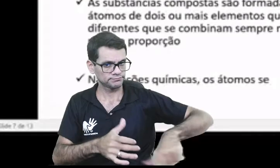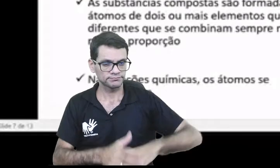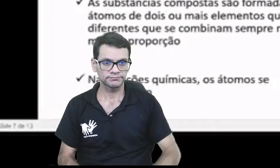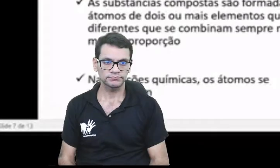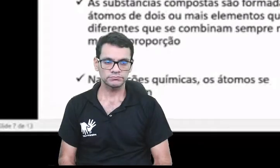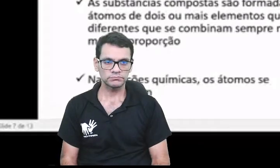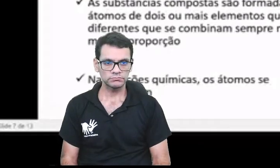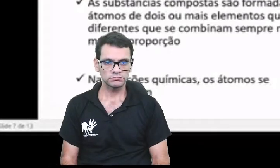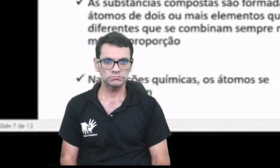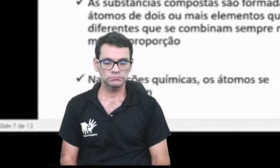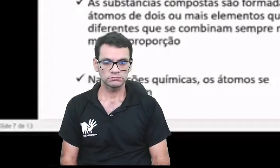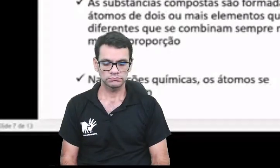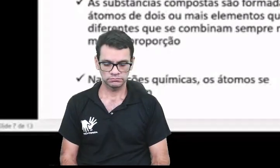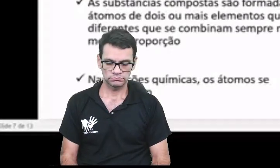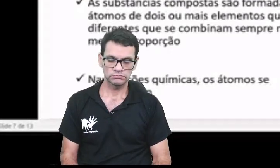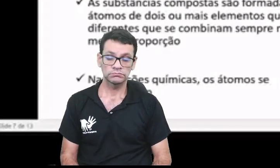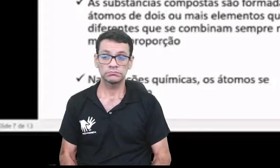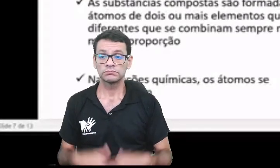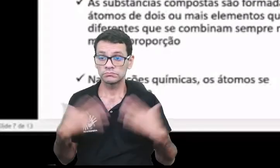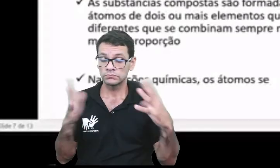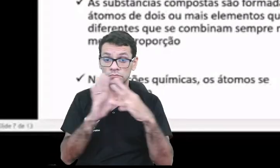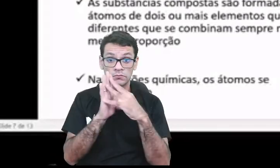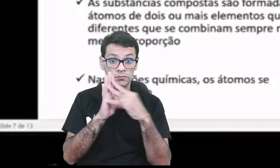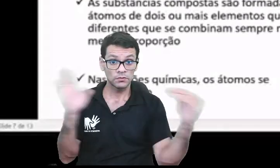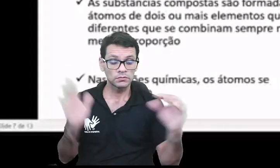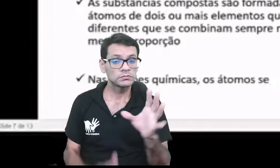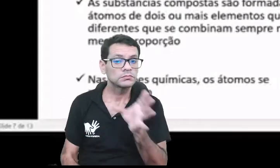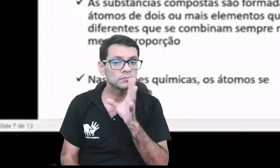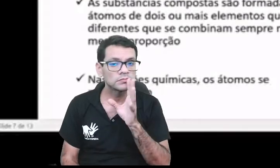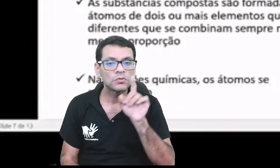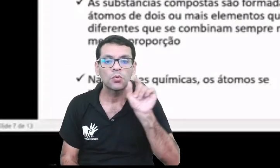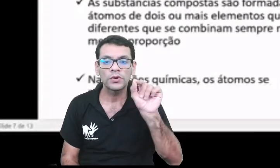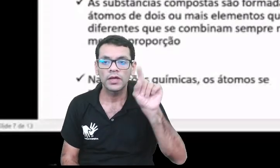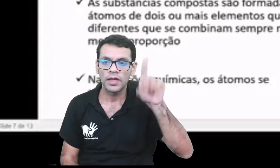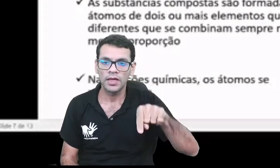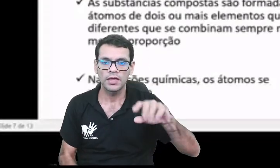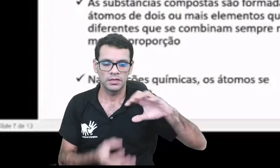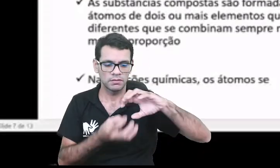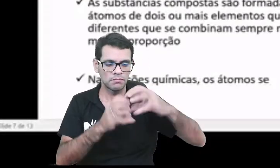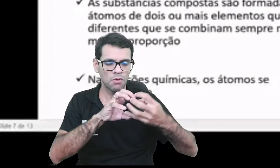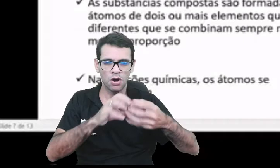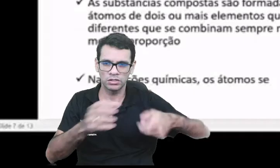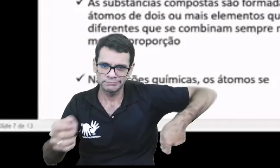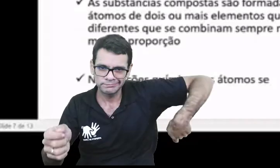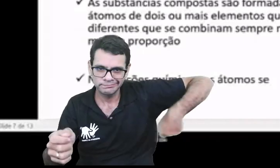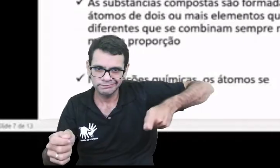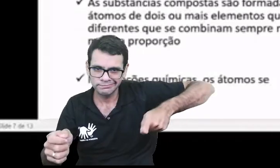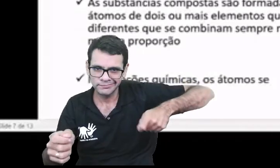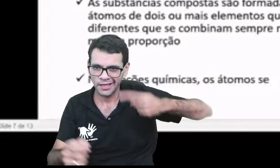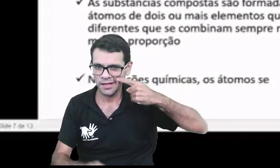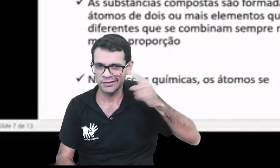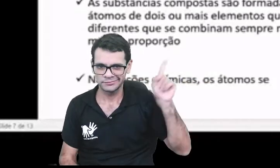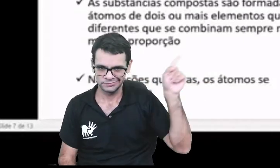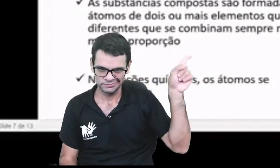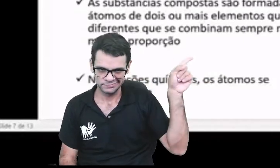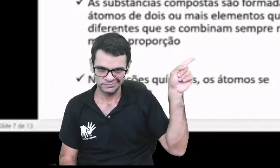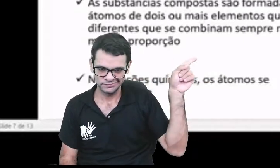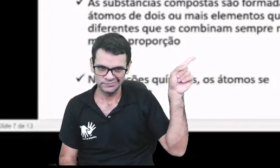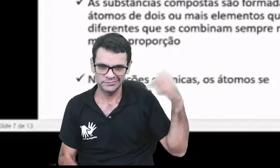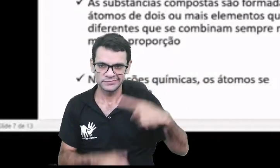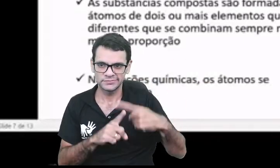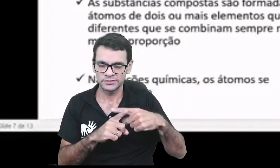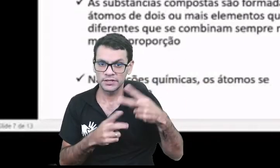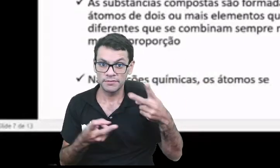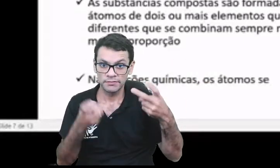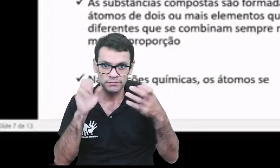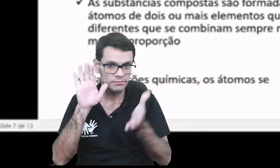né? E aí, então, esse modelo ficou conhecido como modelo da bola de bilhar. Depois de observar tudo isso,